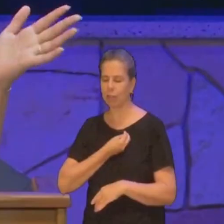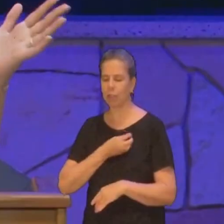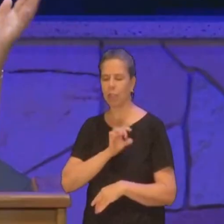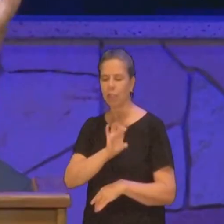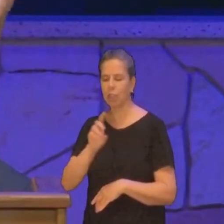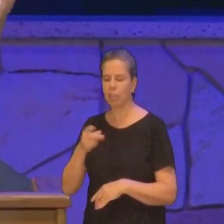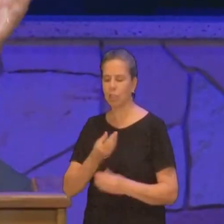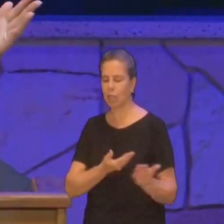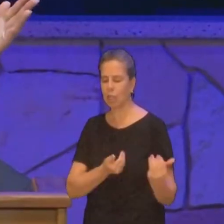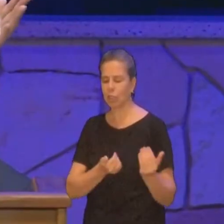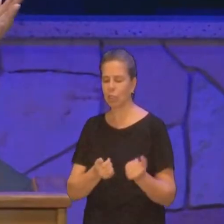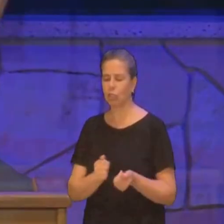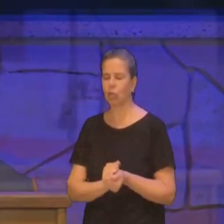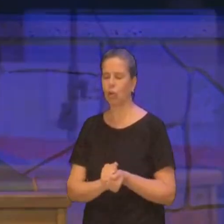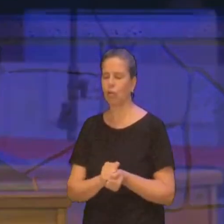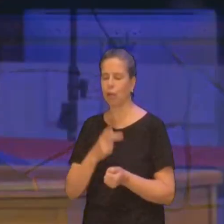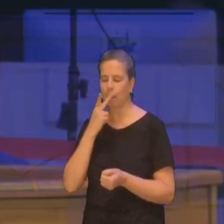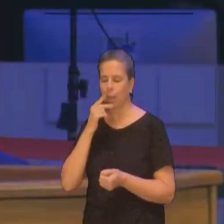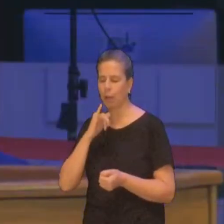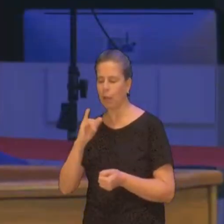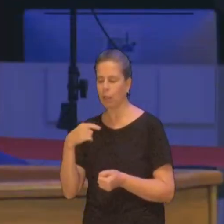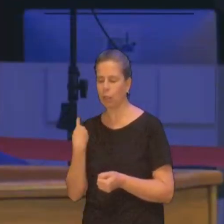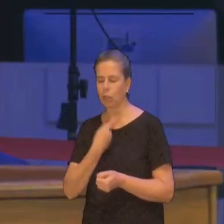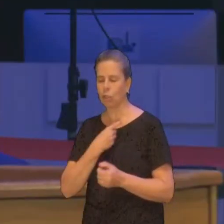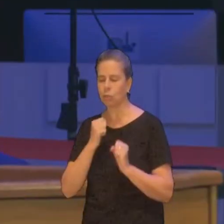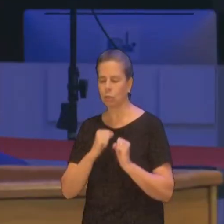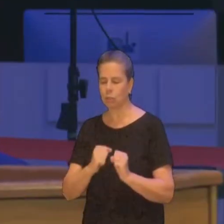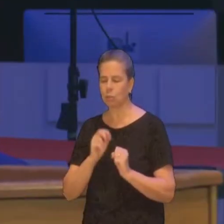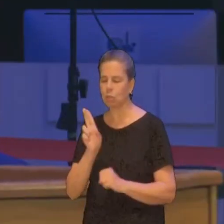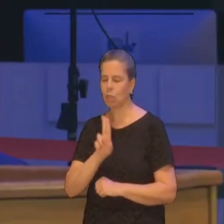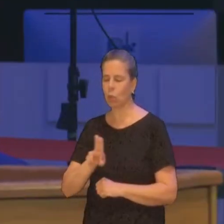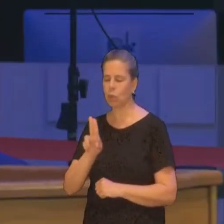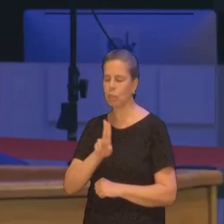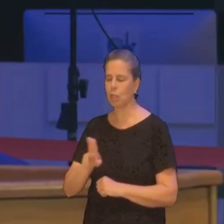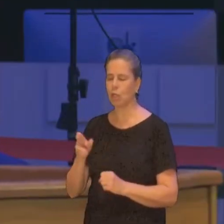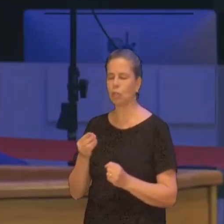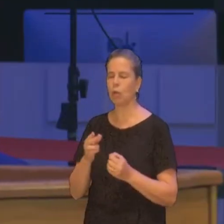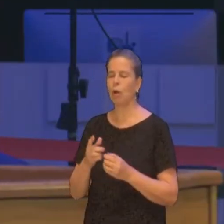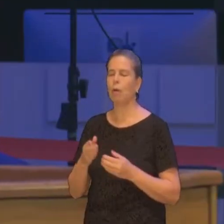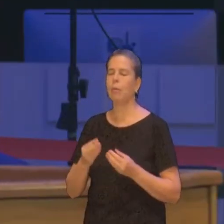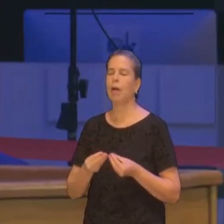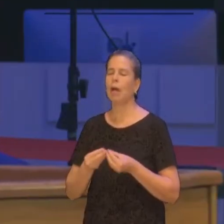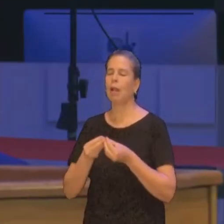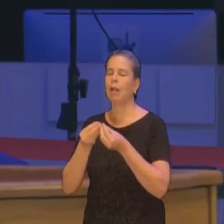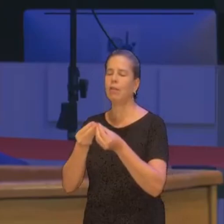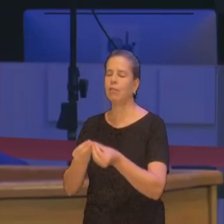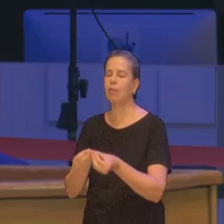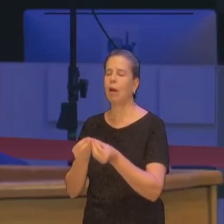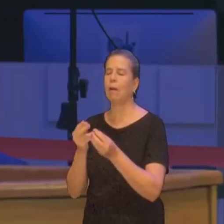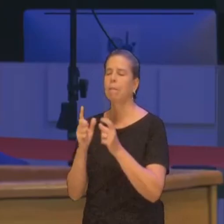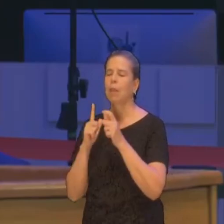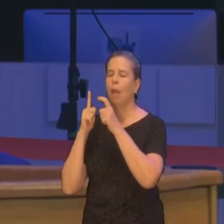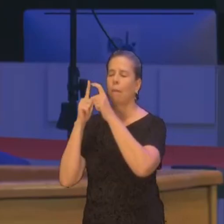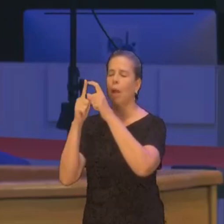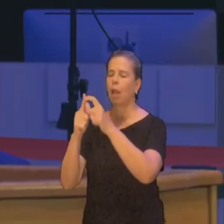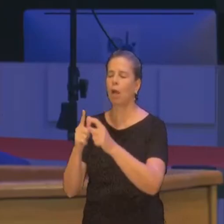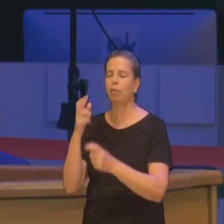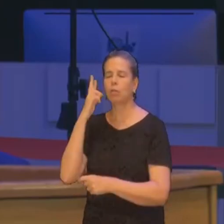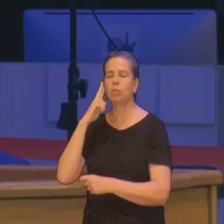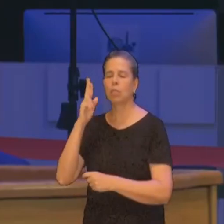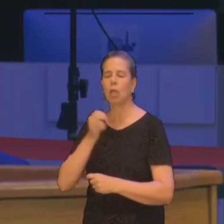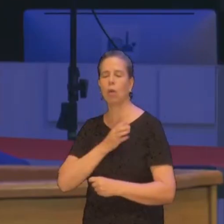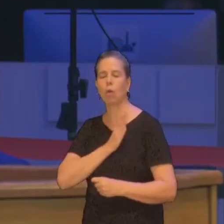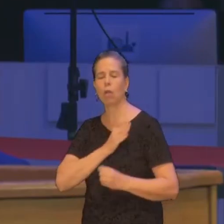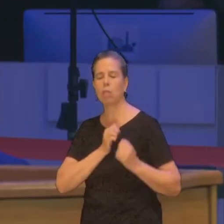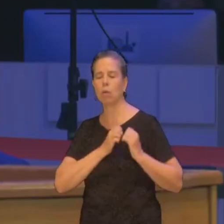um desses jovens e adolescentes, Pai, que possamos ser canal, Senhor, para levar a palavra do Senhor. Abre cada um desses corações aqui, Pai, para receber